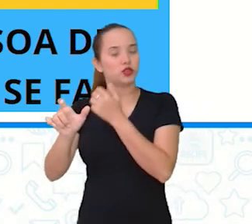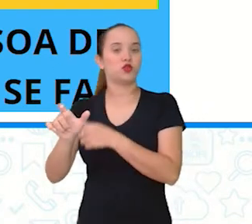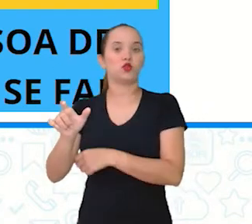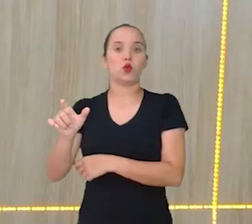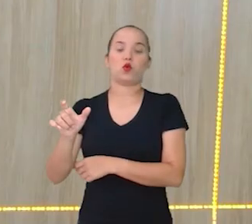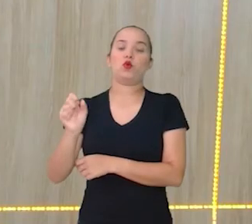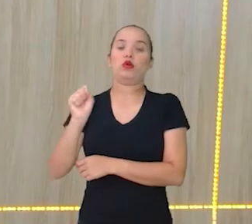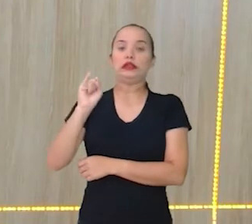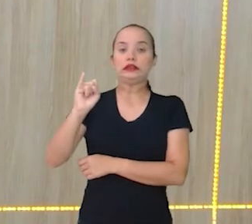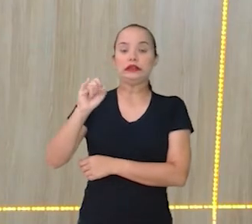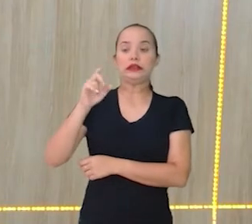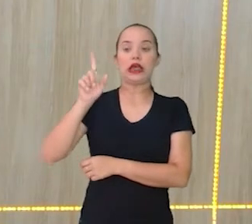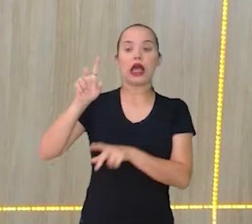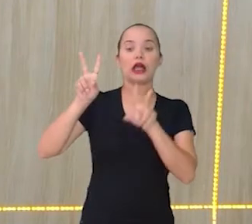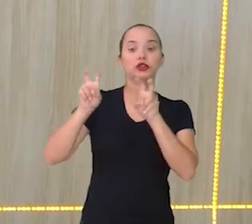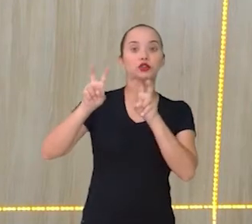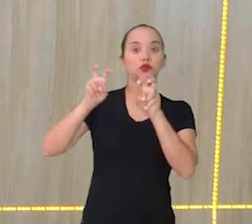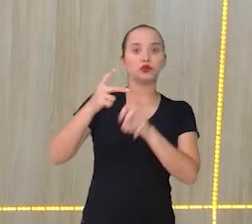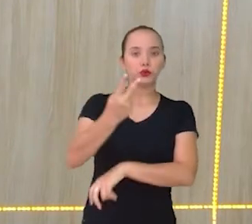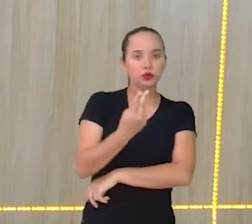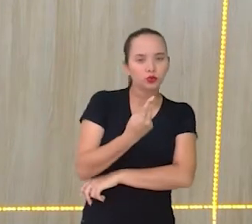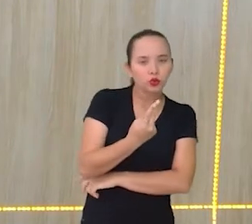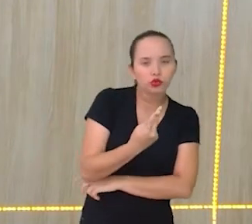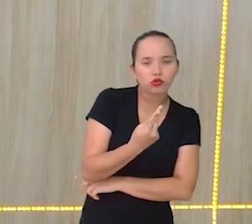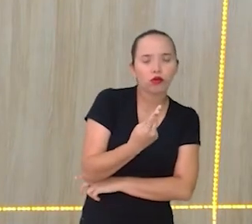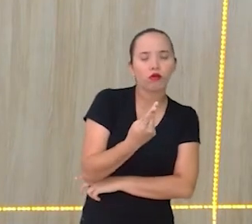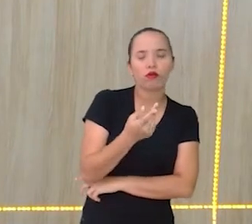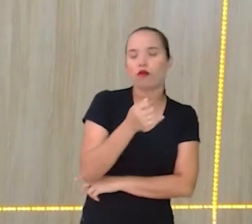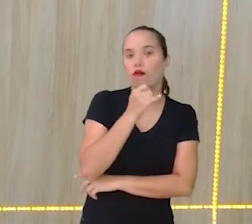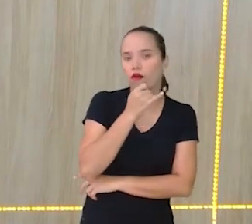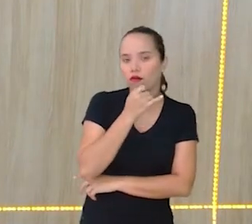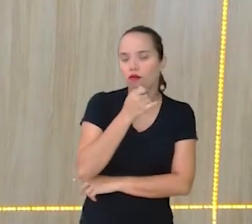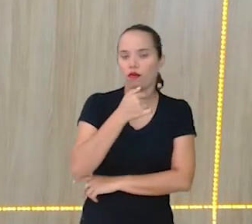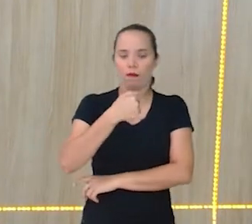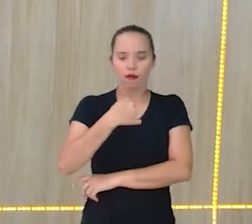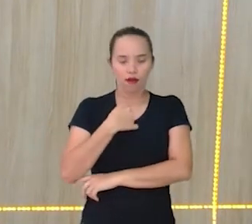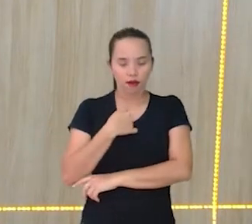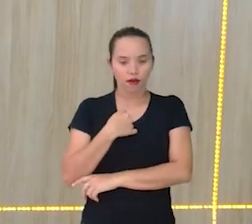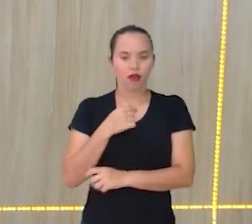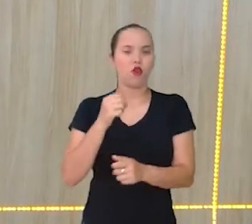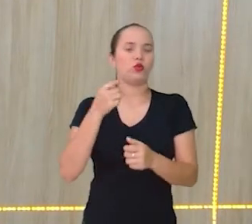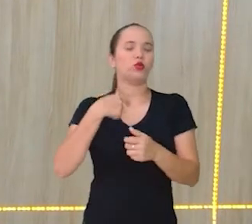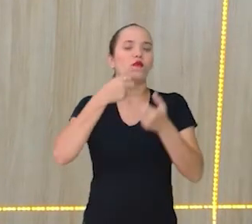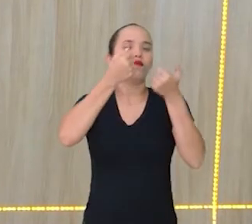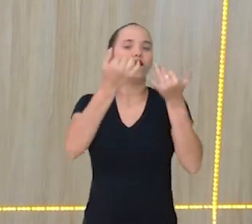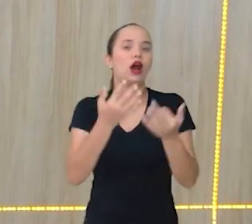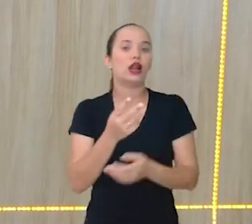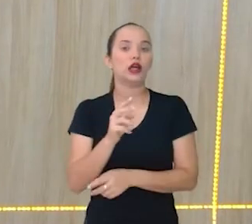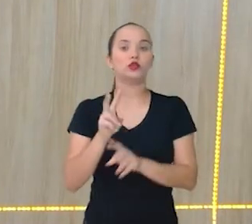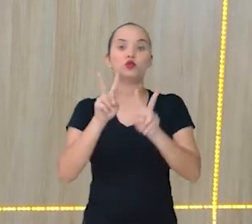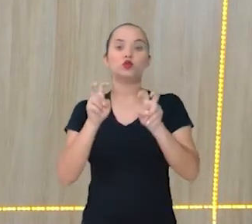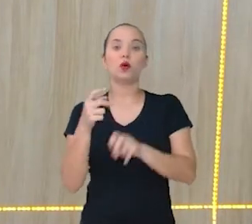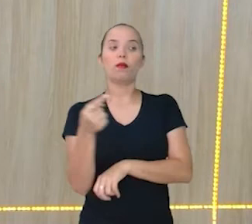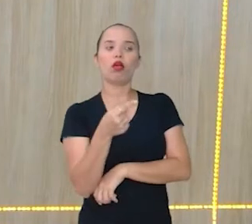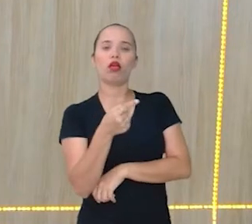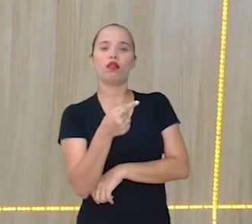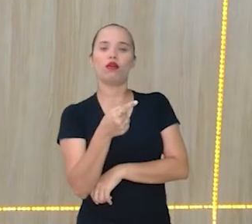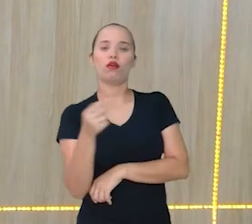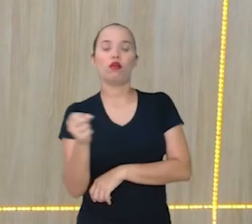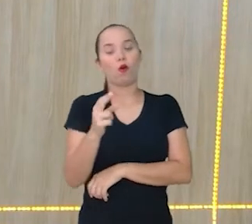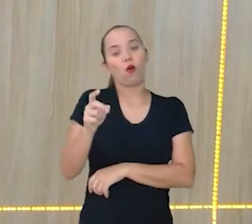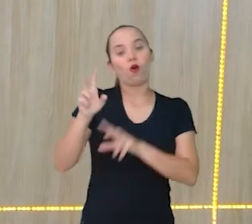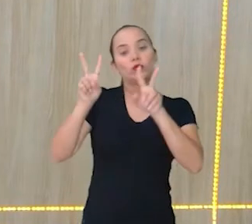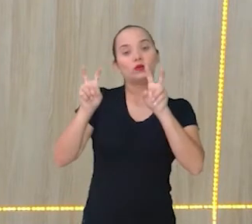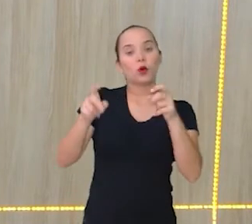eu estou falando sobre eles, eu estou falando sobre elas. Então ele ou ela é a terceira